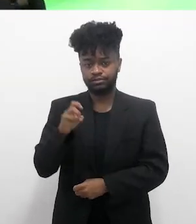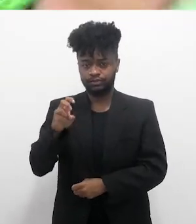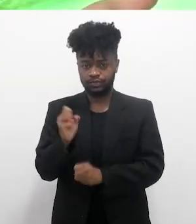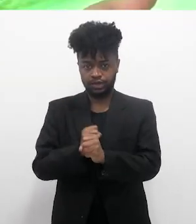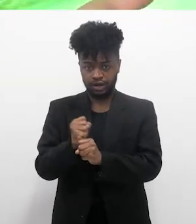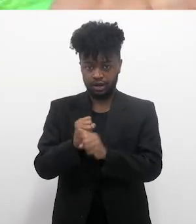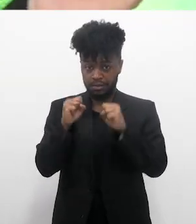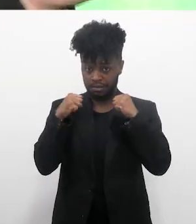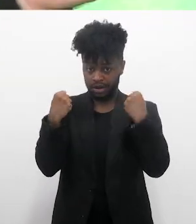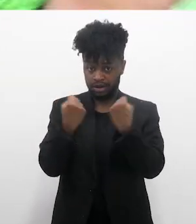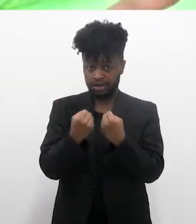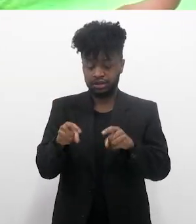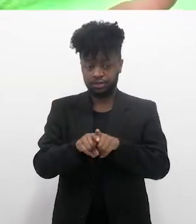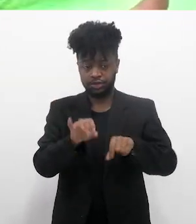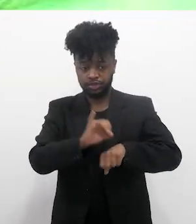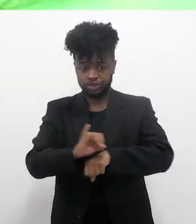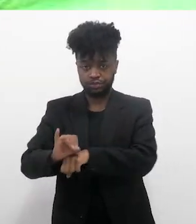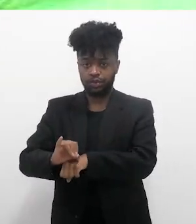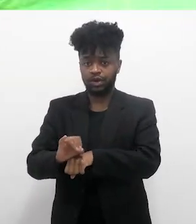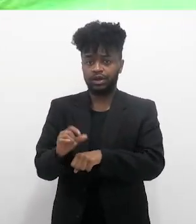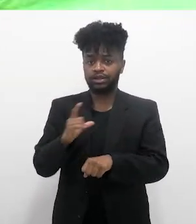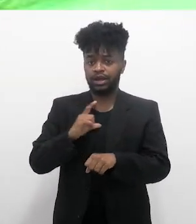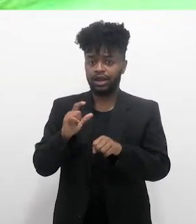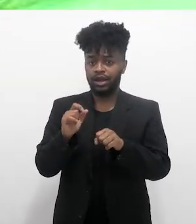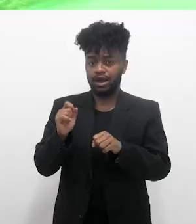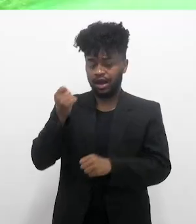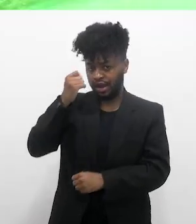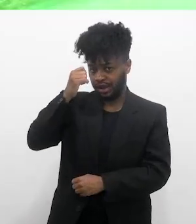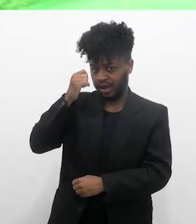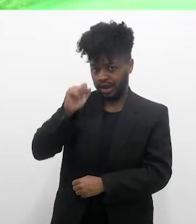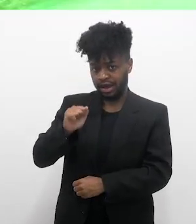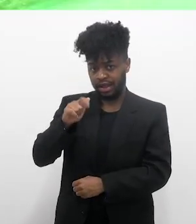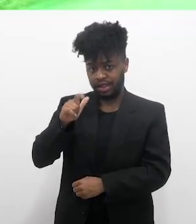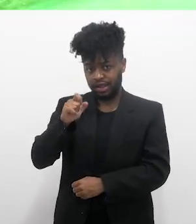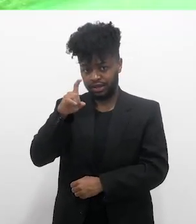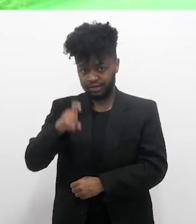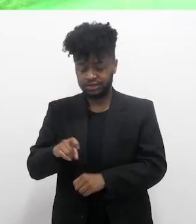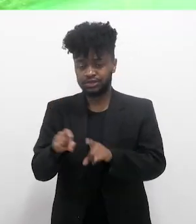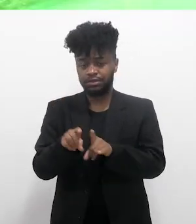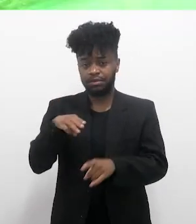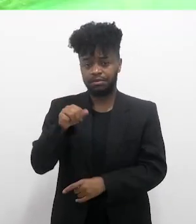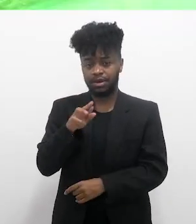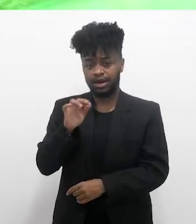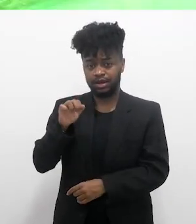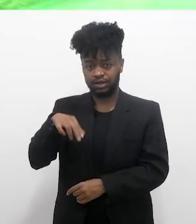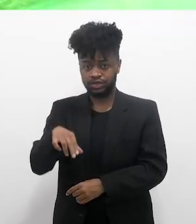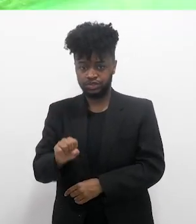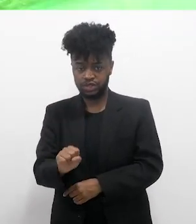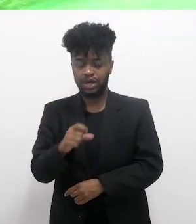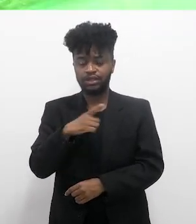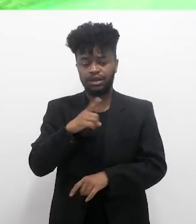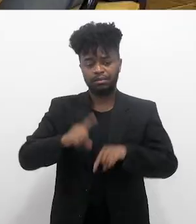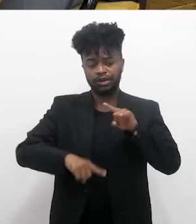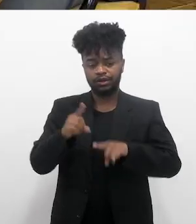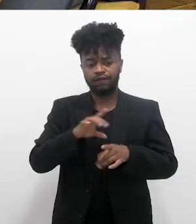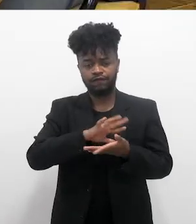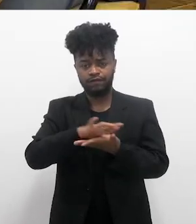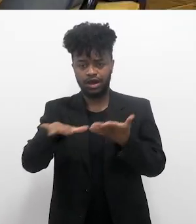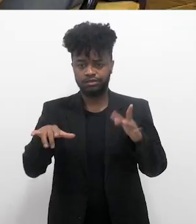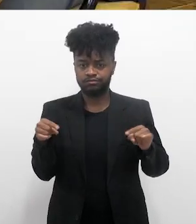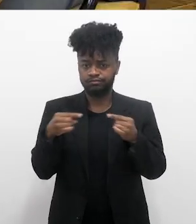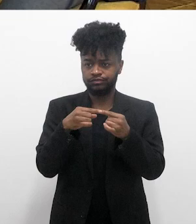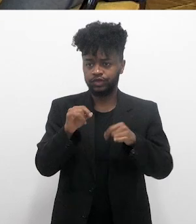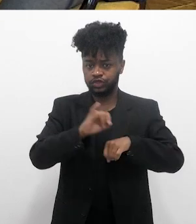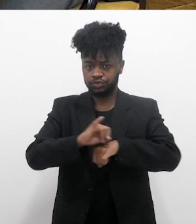a exposição, tem o Alex, tem também o Marins aqui, que cedeu várias peças para essa exposição. Então, eu quero agradecer a